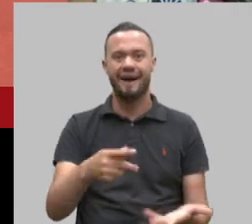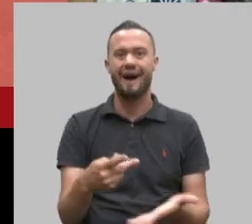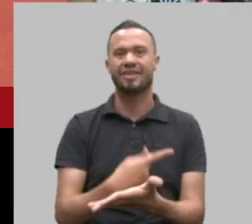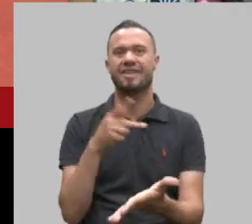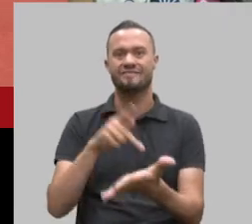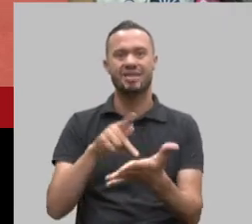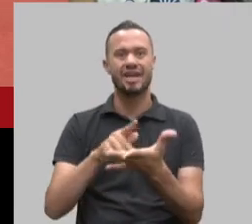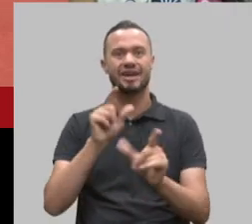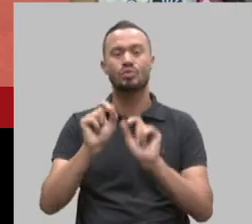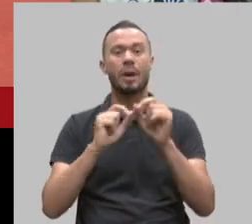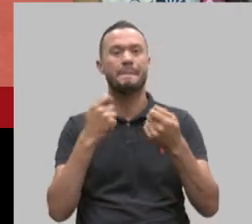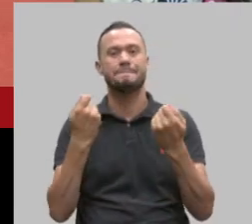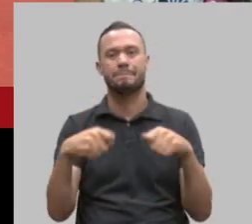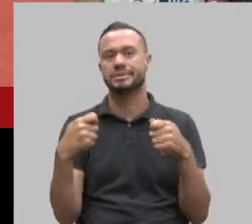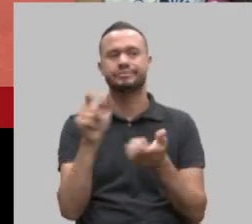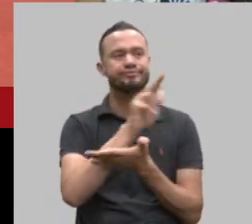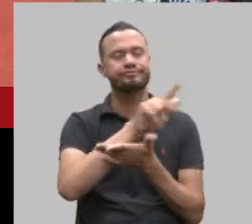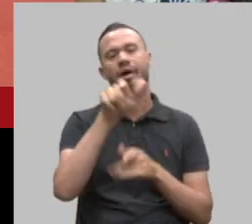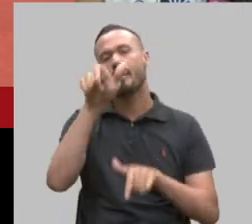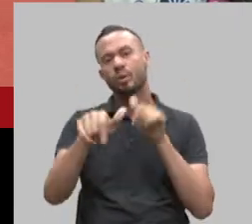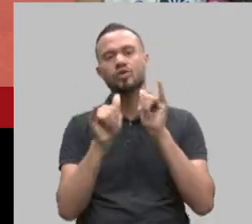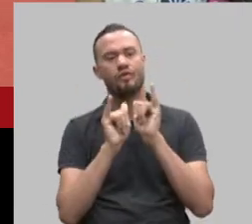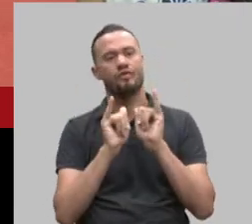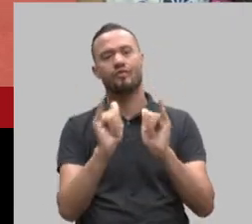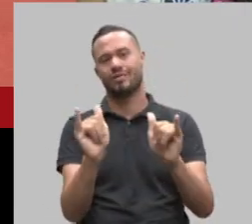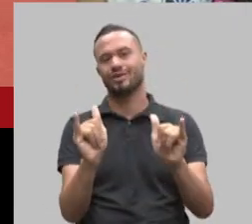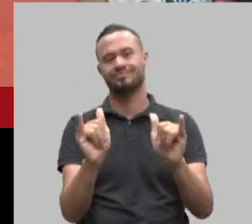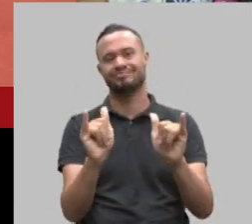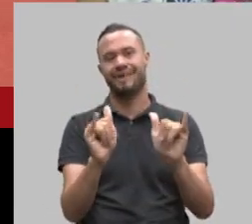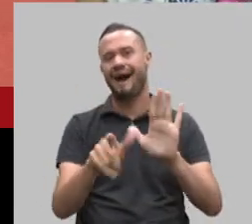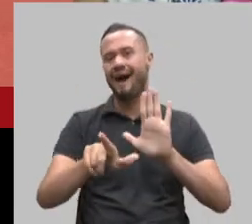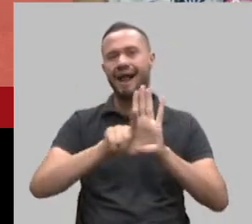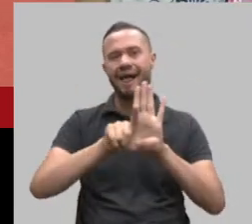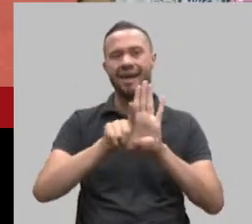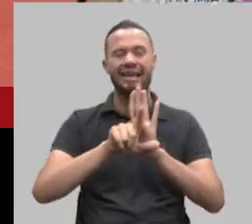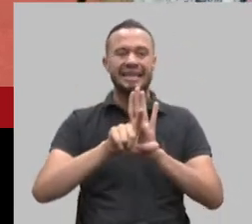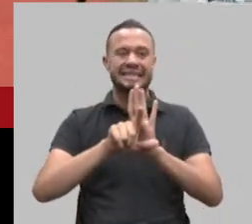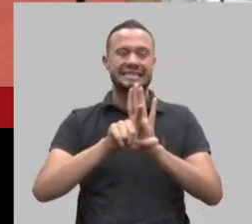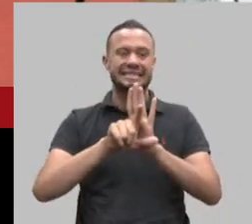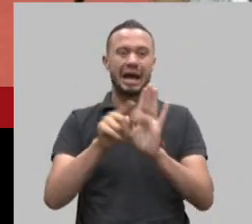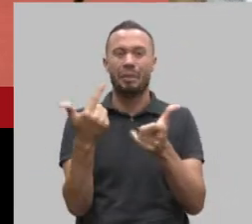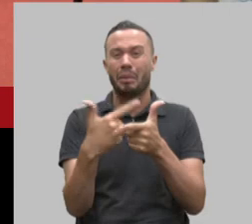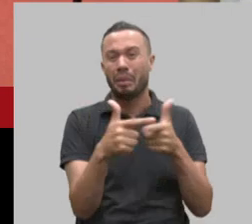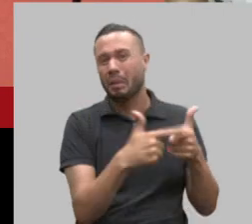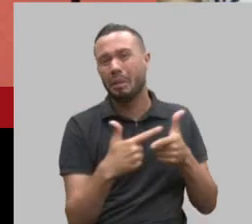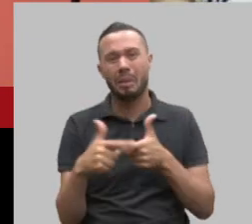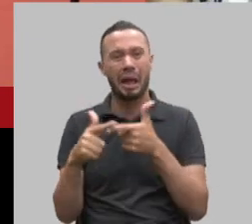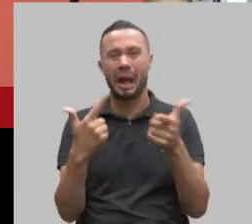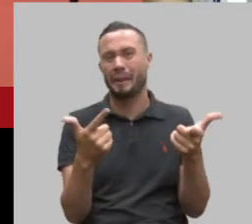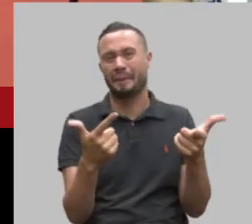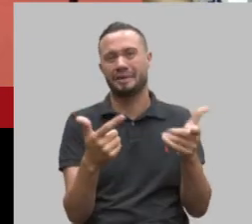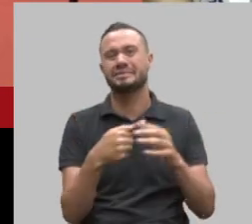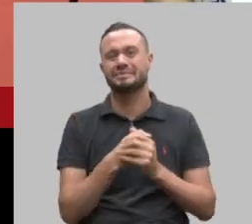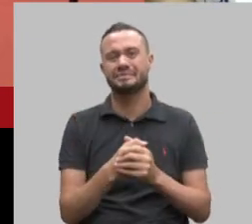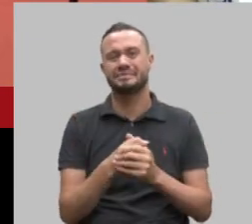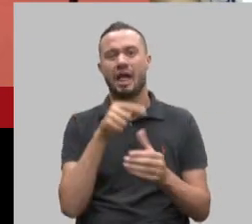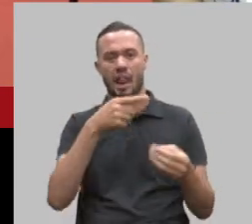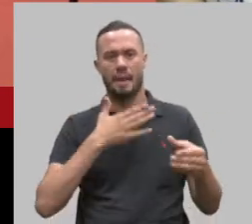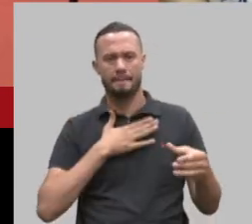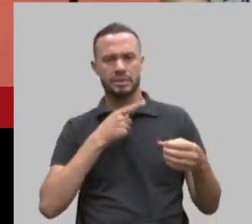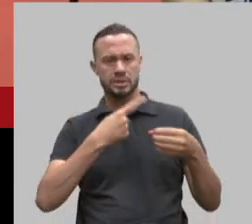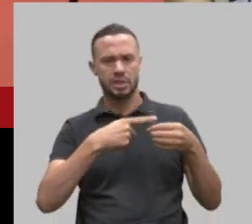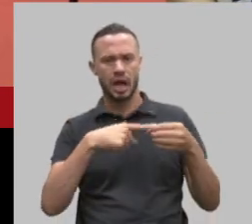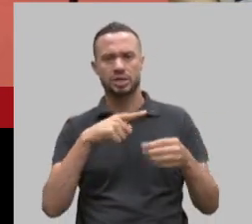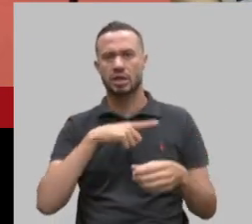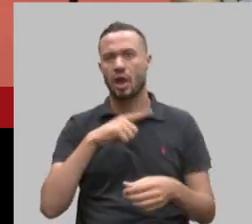falaram essa lei não funciona como deveria em J defora por exemplo tem um psicólogo a cada